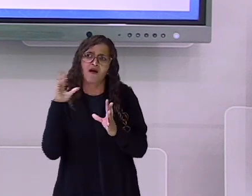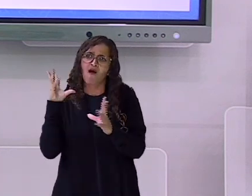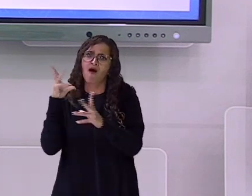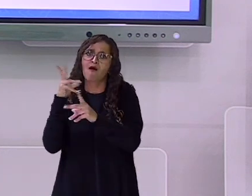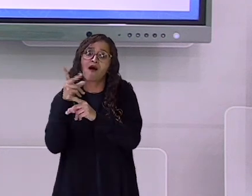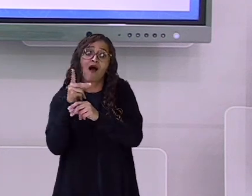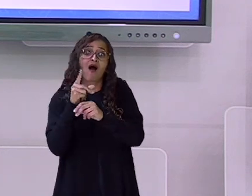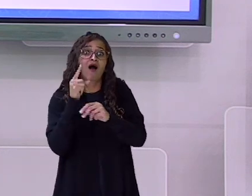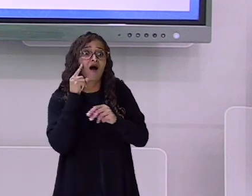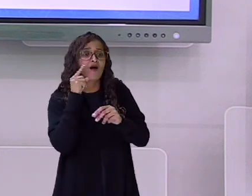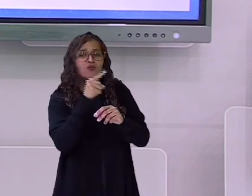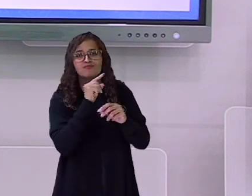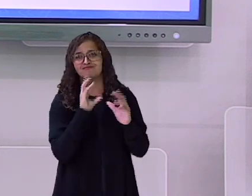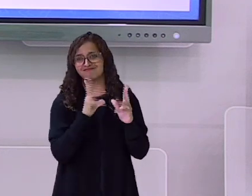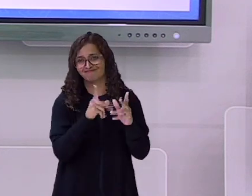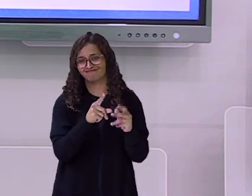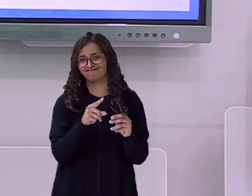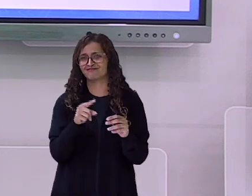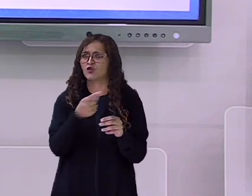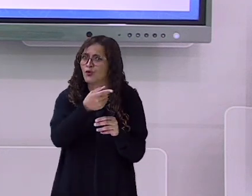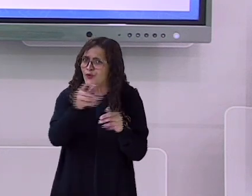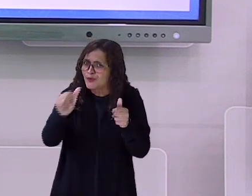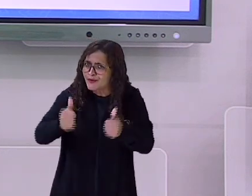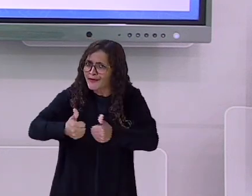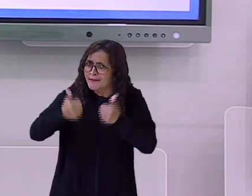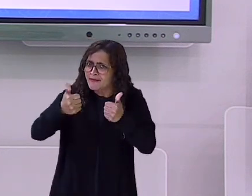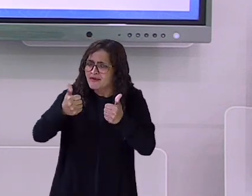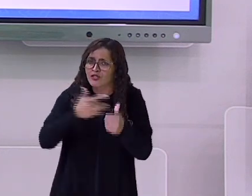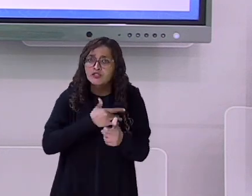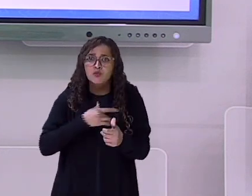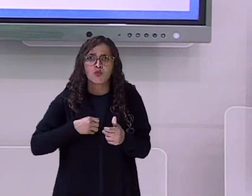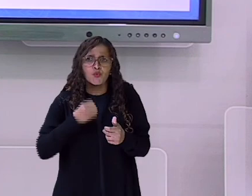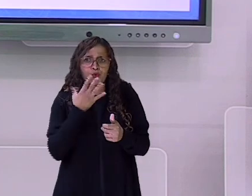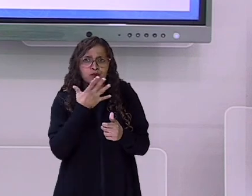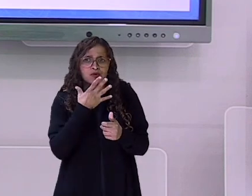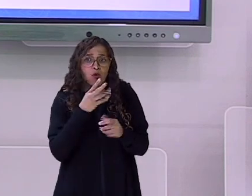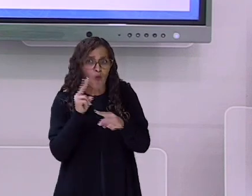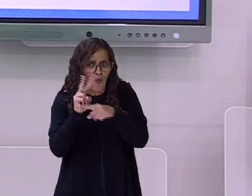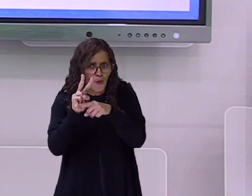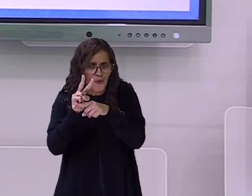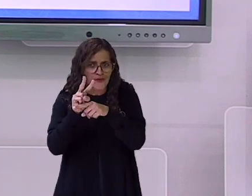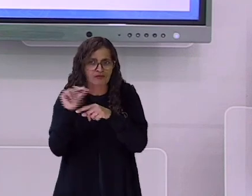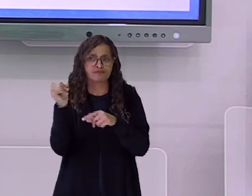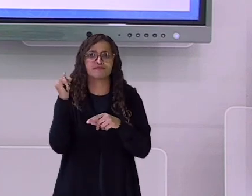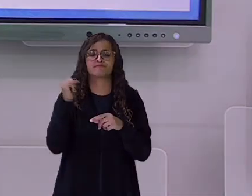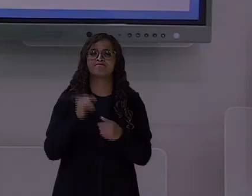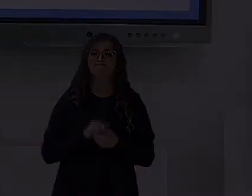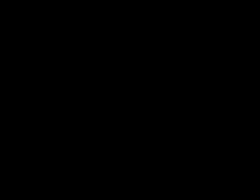certo? Então fique bem, se cuide e até a próxima aula.